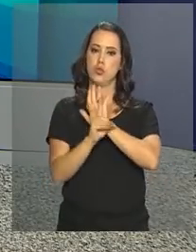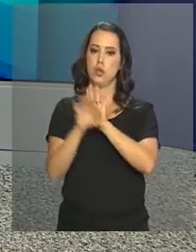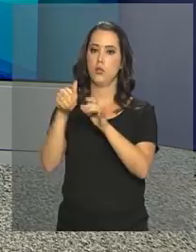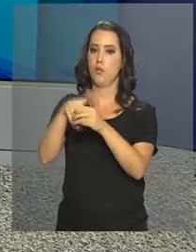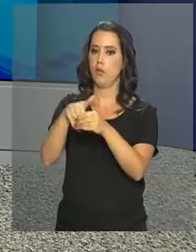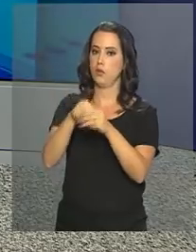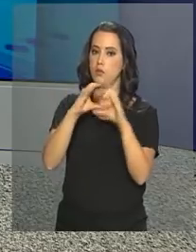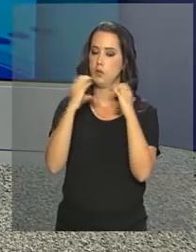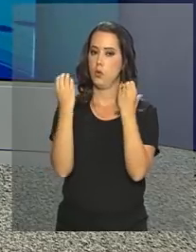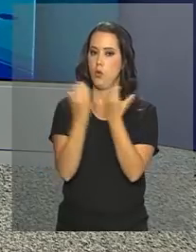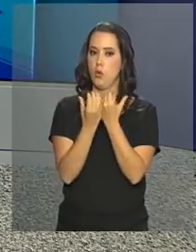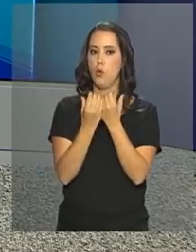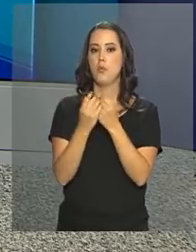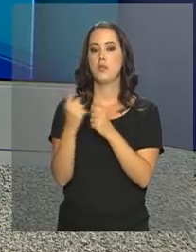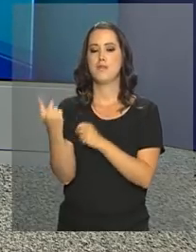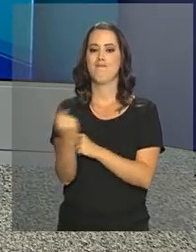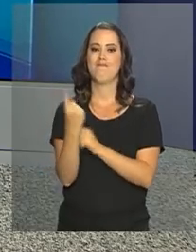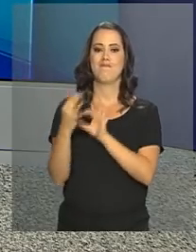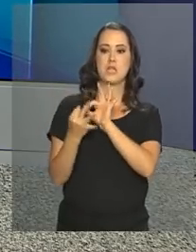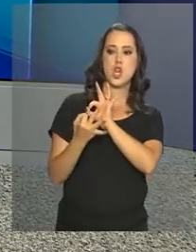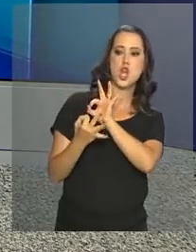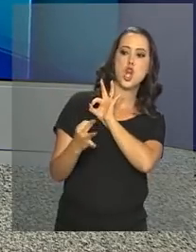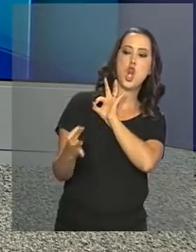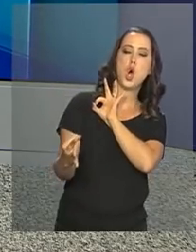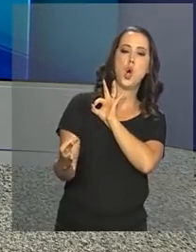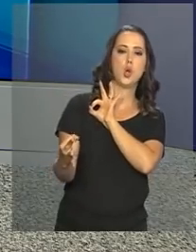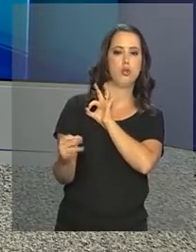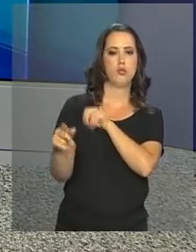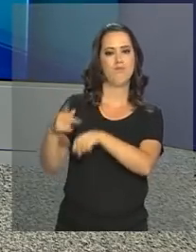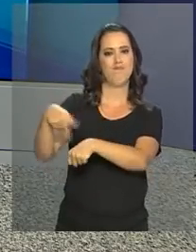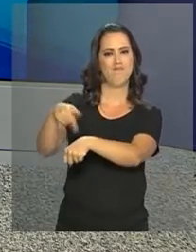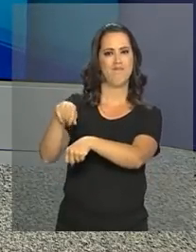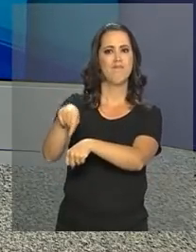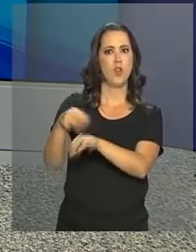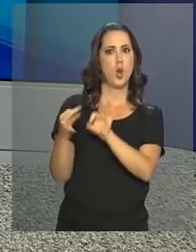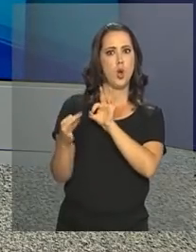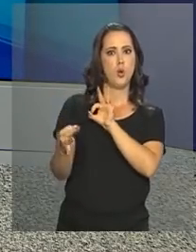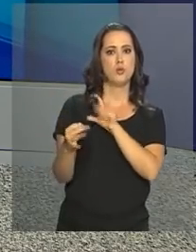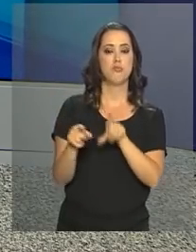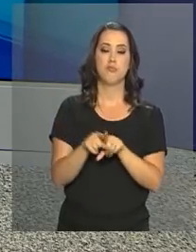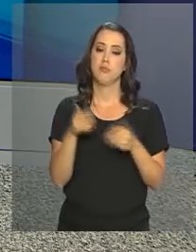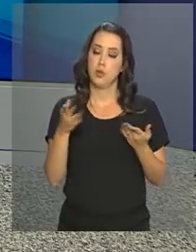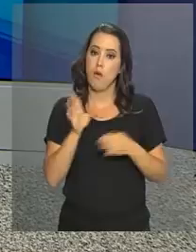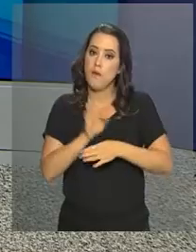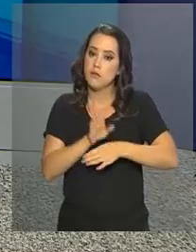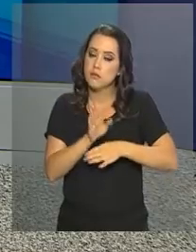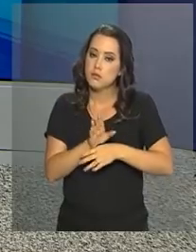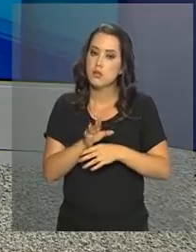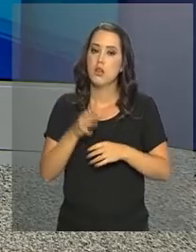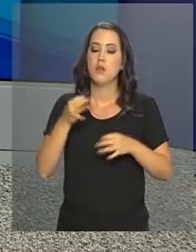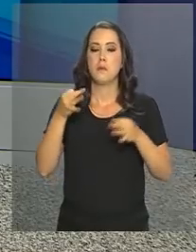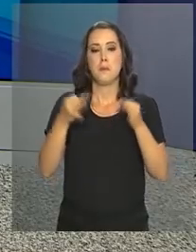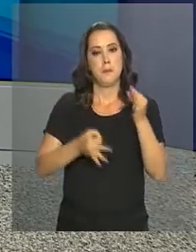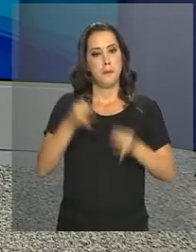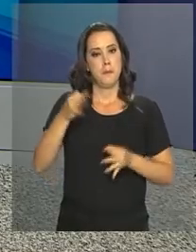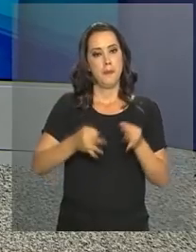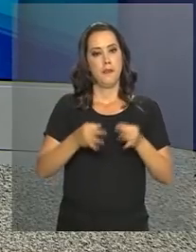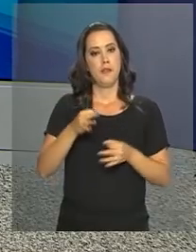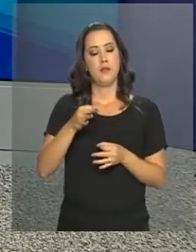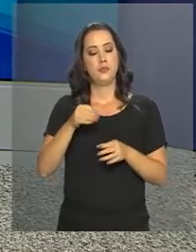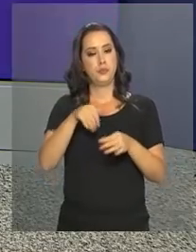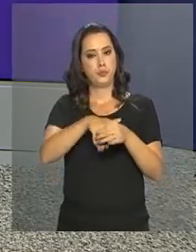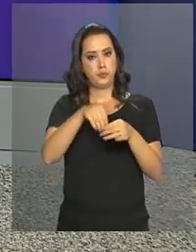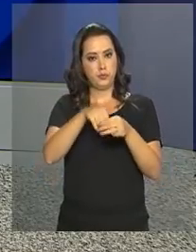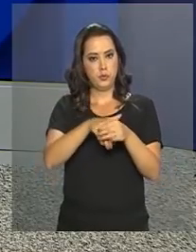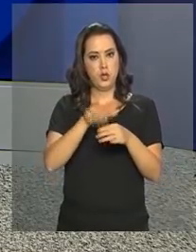voto em comunidades isoladas do país. Além de auxiliar a Justiça Eleitoral na distribuição de urnas e transporte de pessoal,